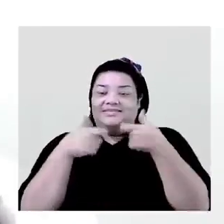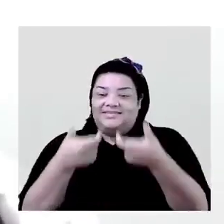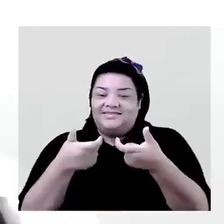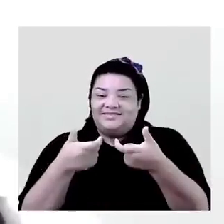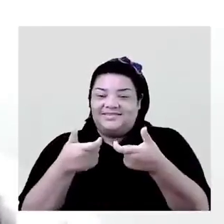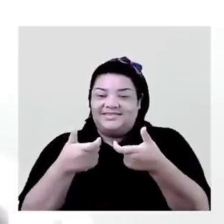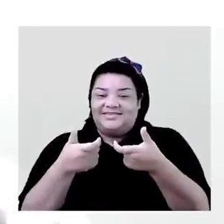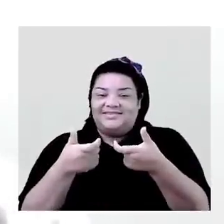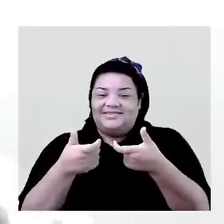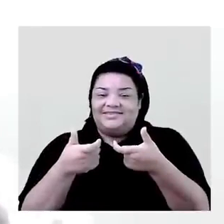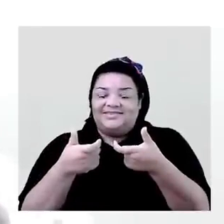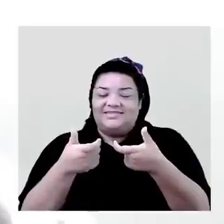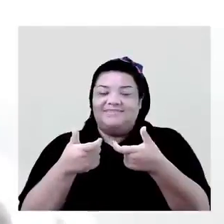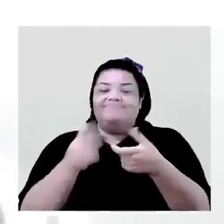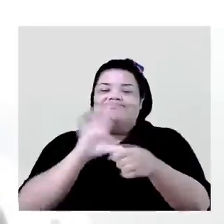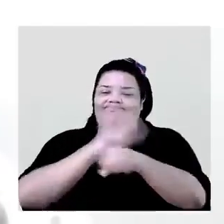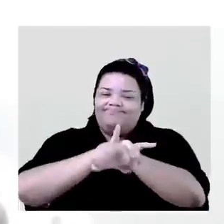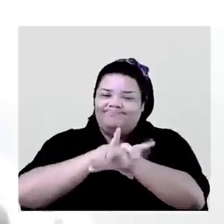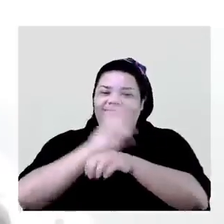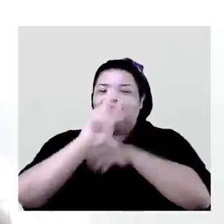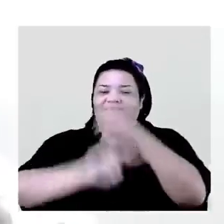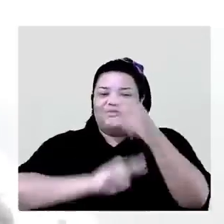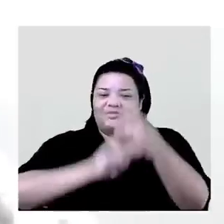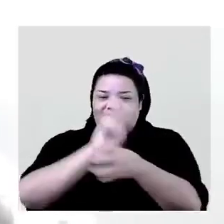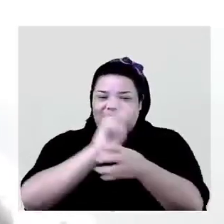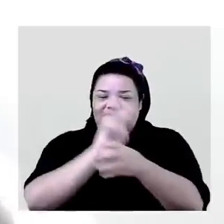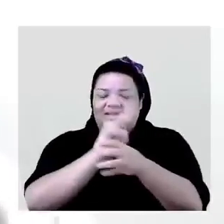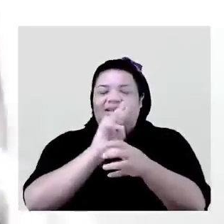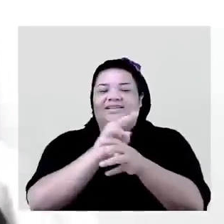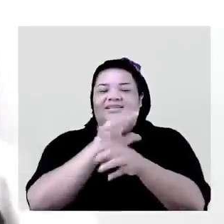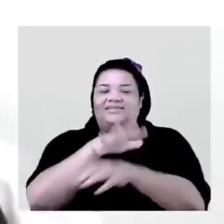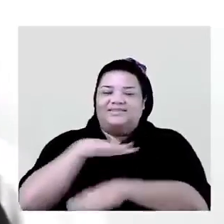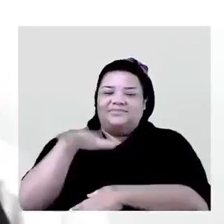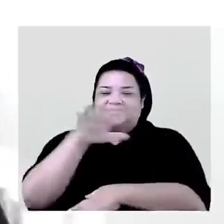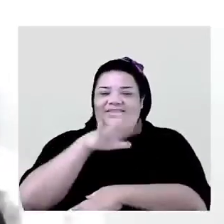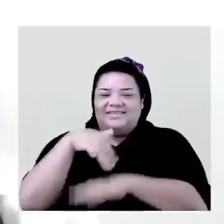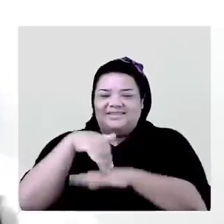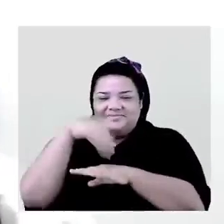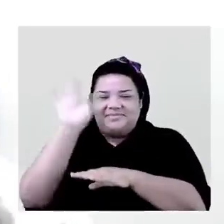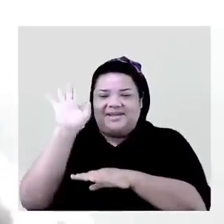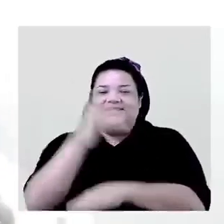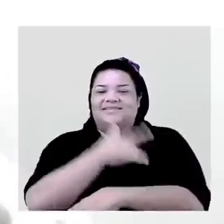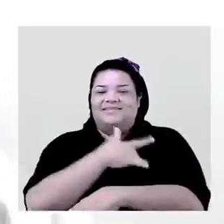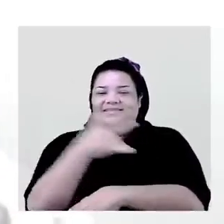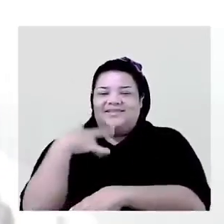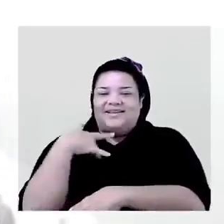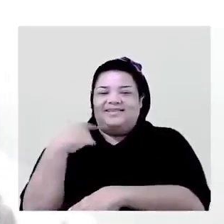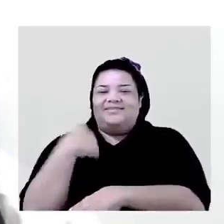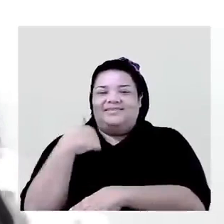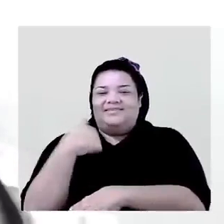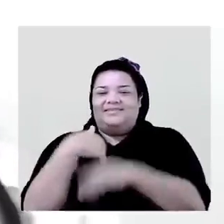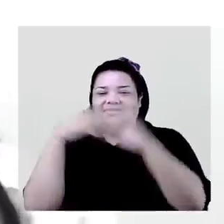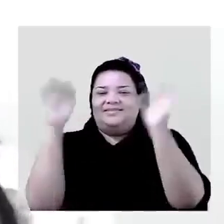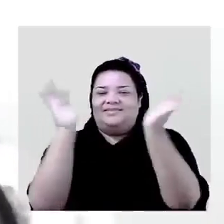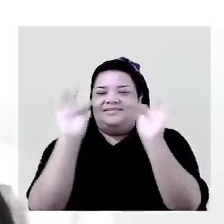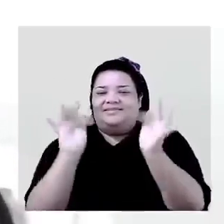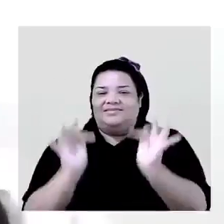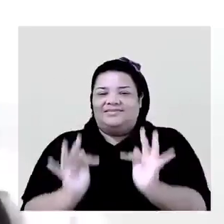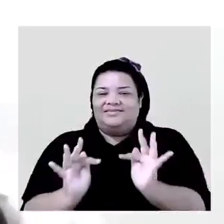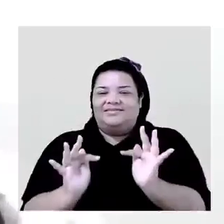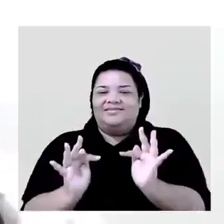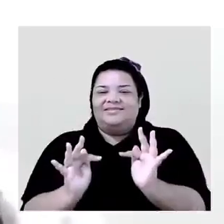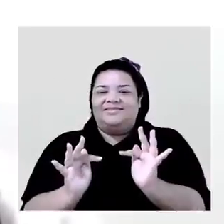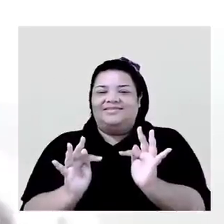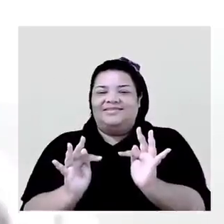garantir a sustentabilidade, um ambiente mais saudável, né? E eu fico muito feliz de fazer parte de tudo isso, né,